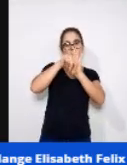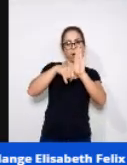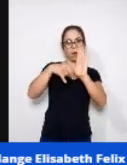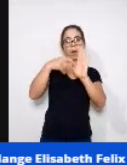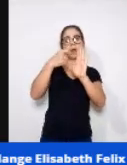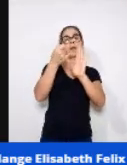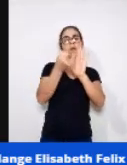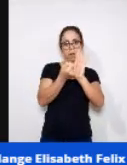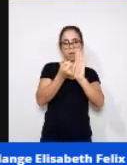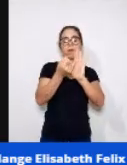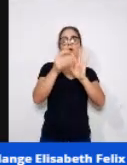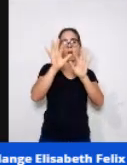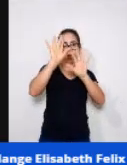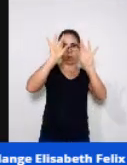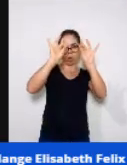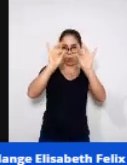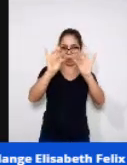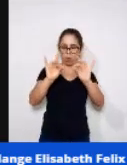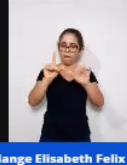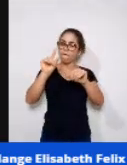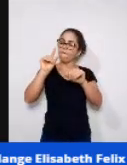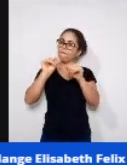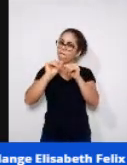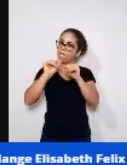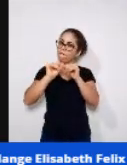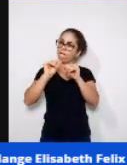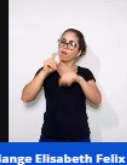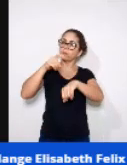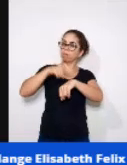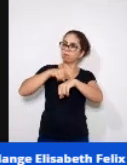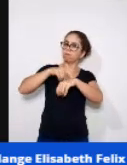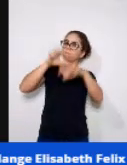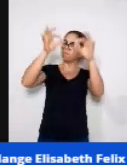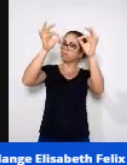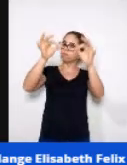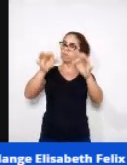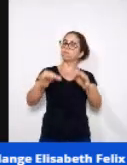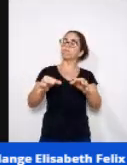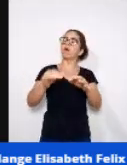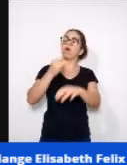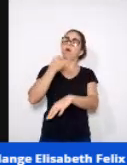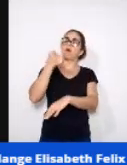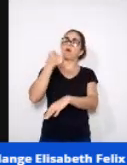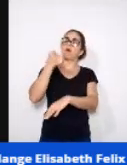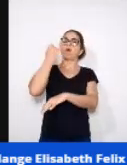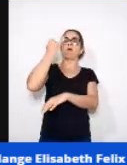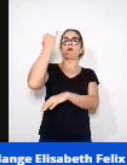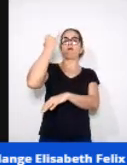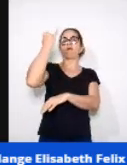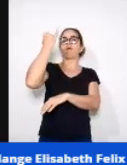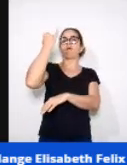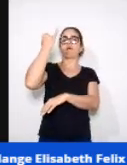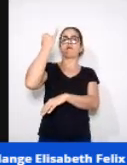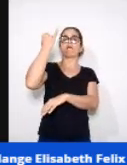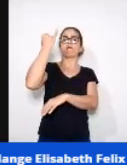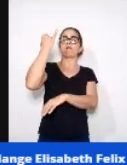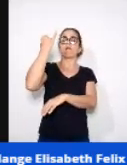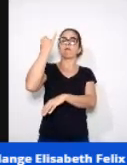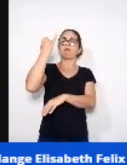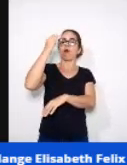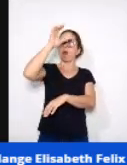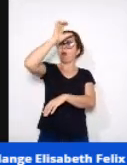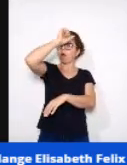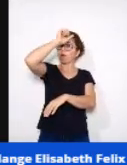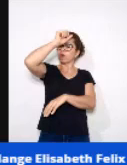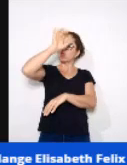ele é realizado no momento certo, ele passa a ser muito importante, não apenas para o próprio conhecimento, ou seja, não apenas